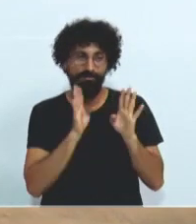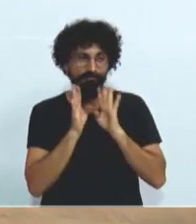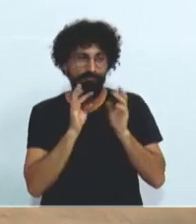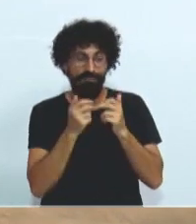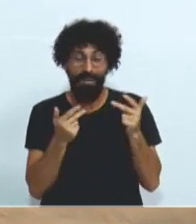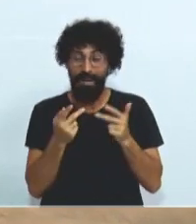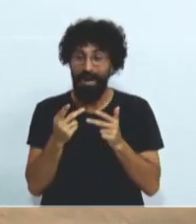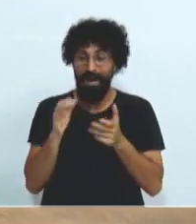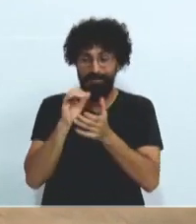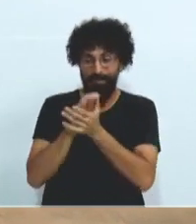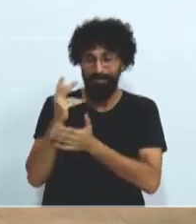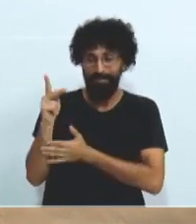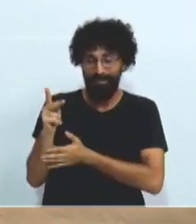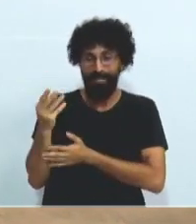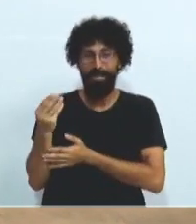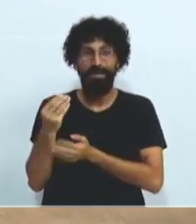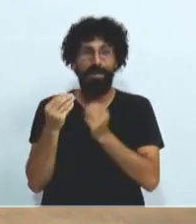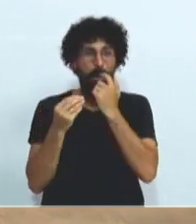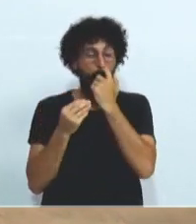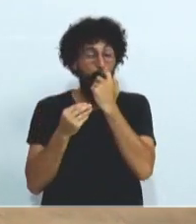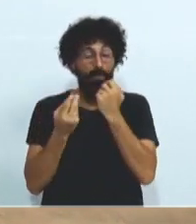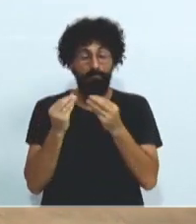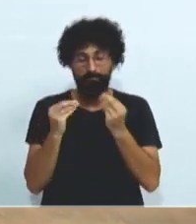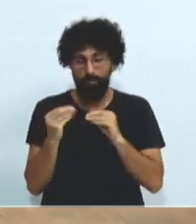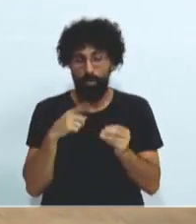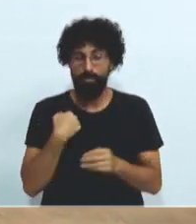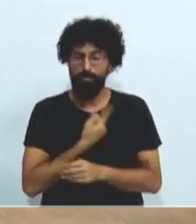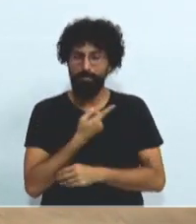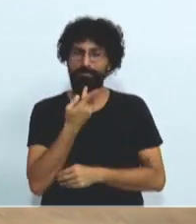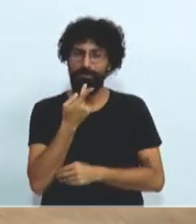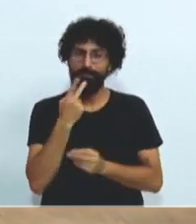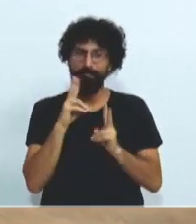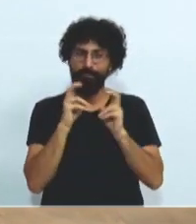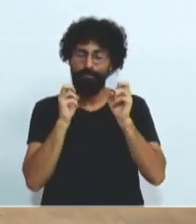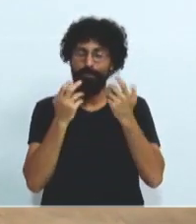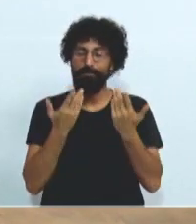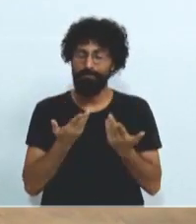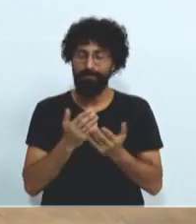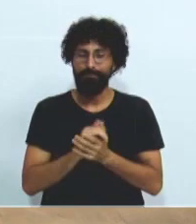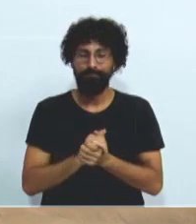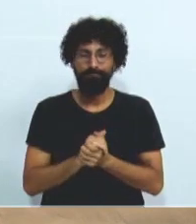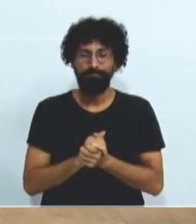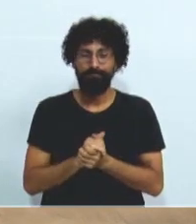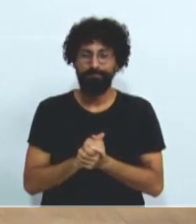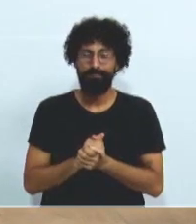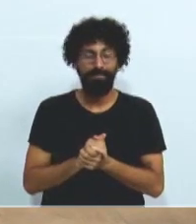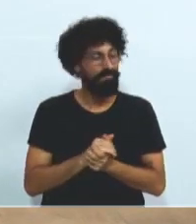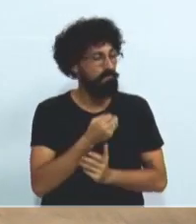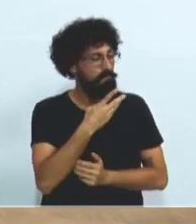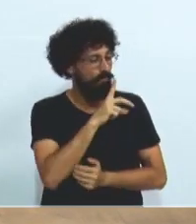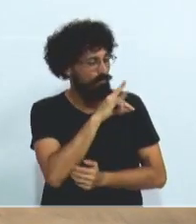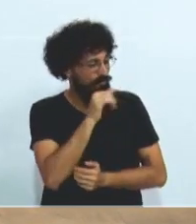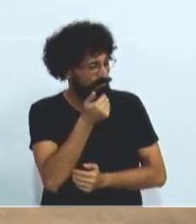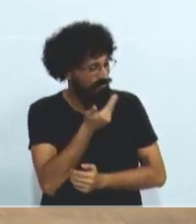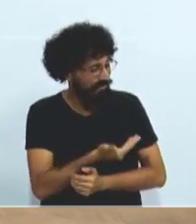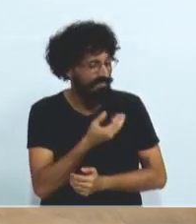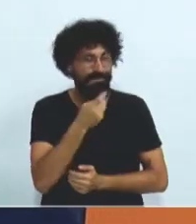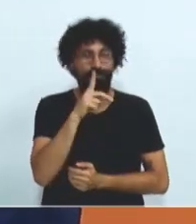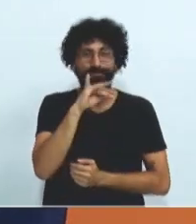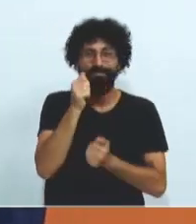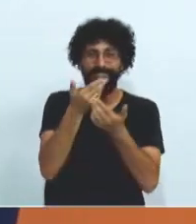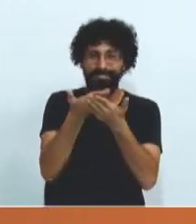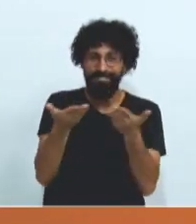postou bastante a respeito do tema. Para a gente é emocionante, imagine para você, né, Vinícius? Tudo bem? Tudo bem, bom dia Renata, bom dia